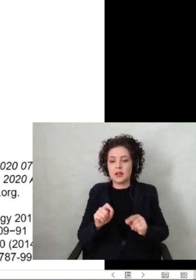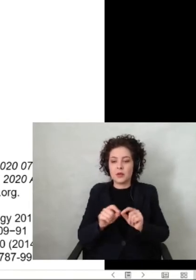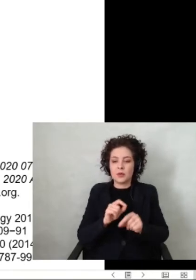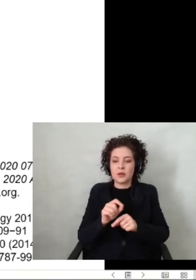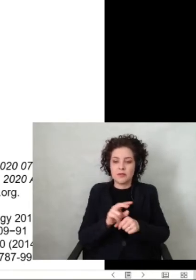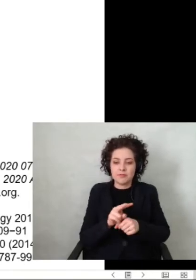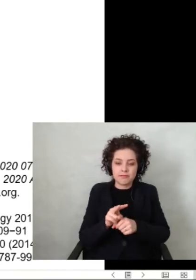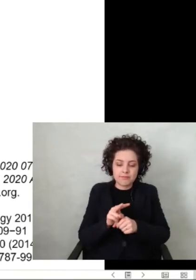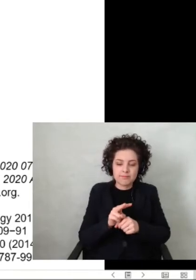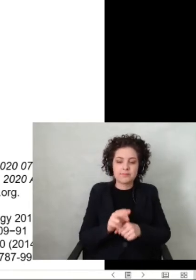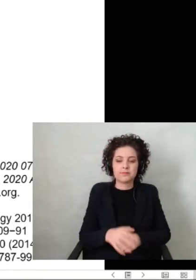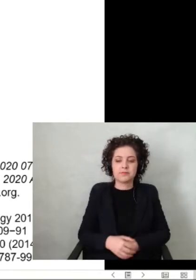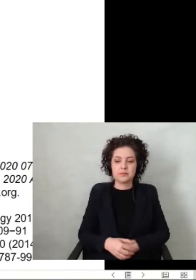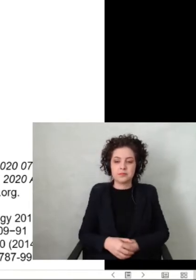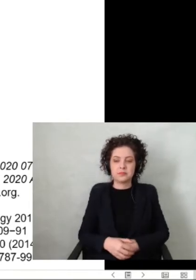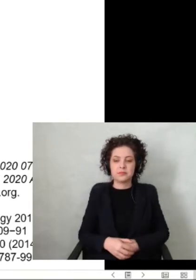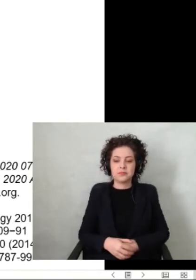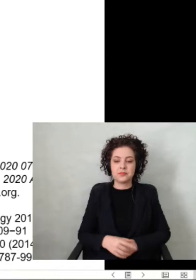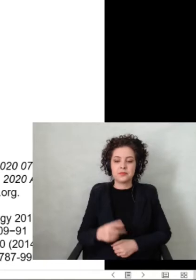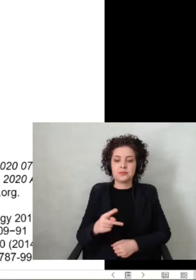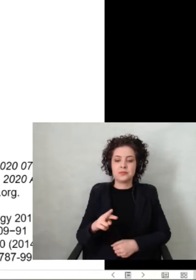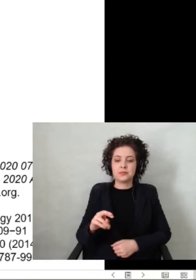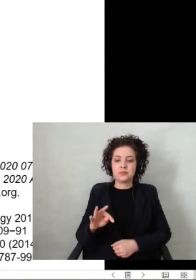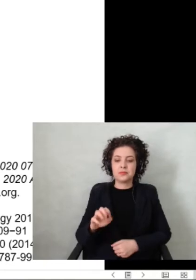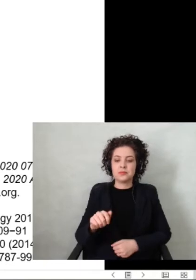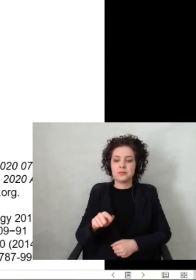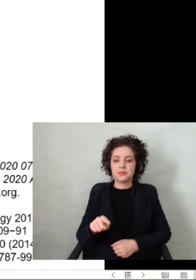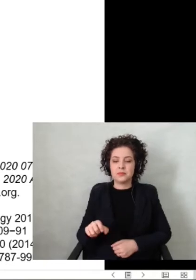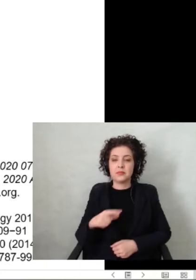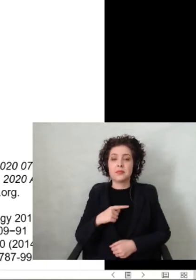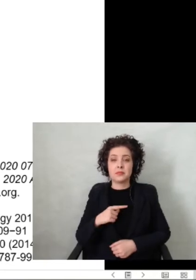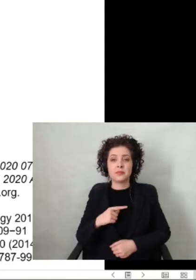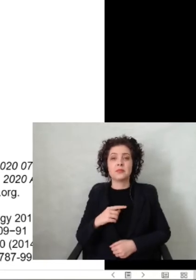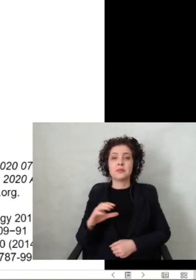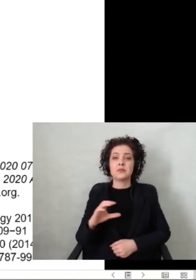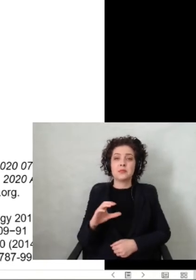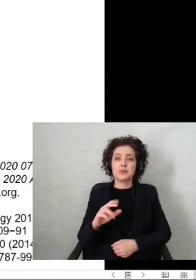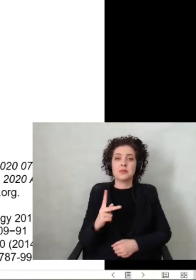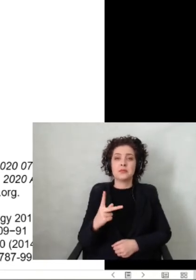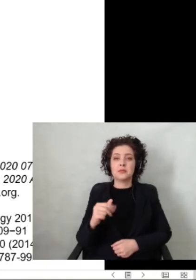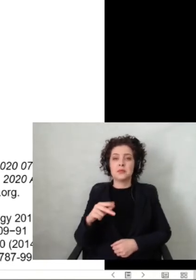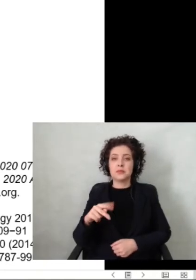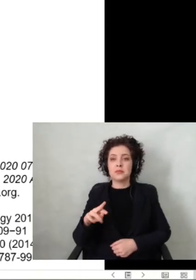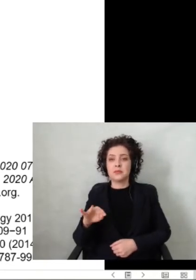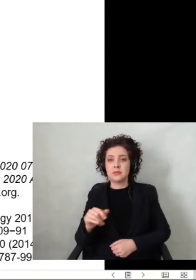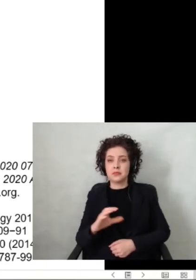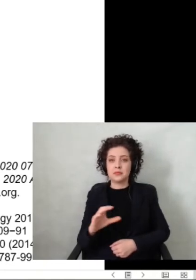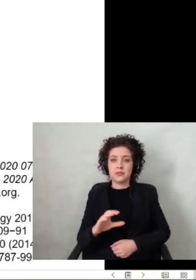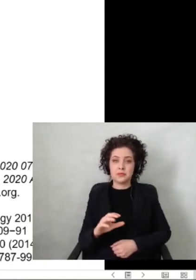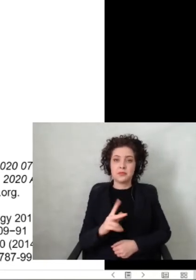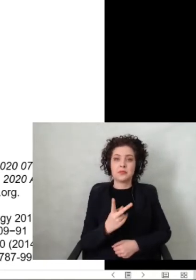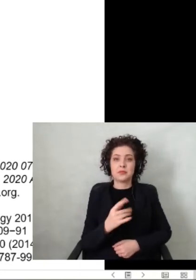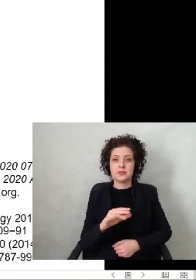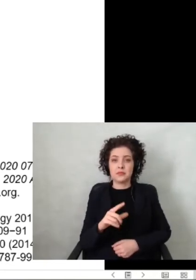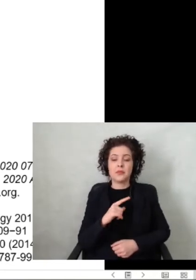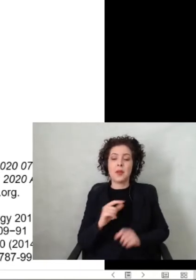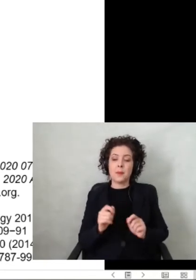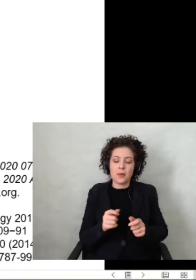Essas proteases existem também na hepatite C, no HIV, e aí você pode inibir essa enzima com os inibidores